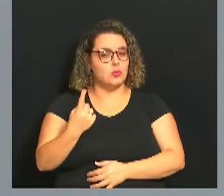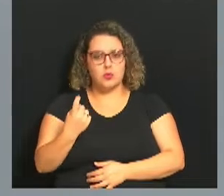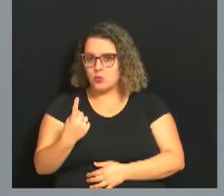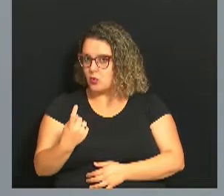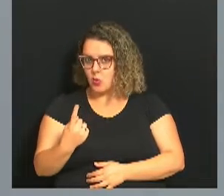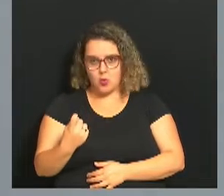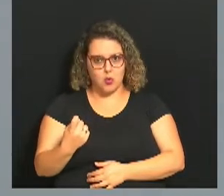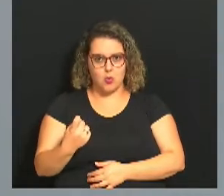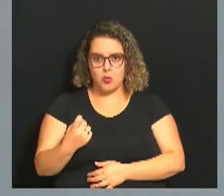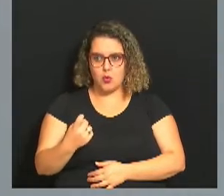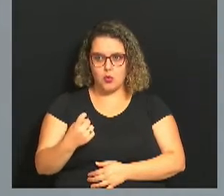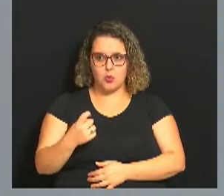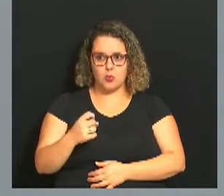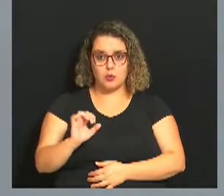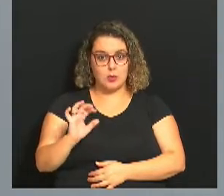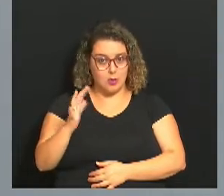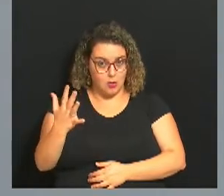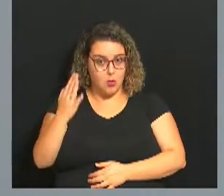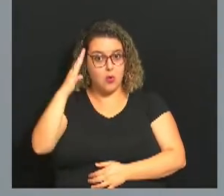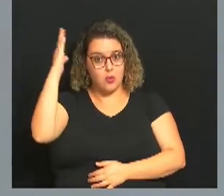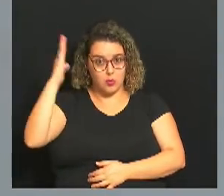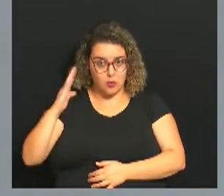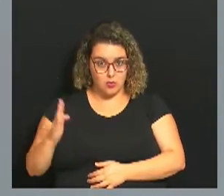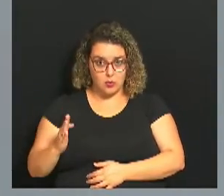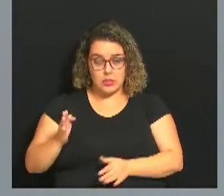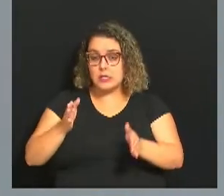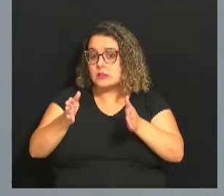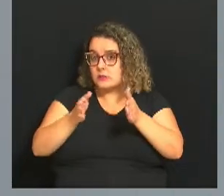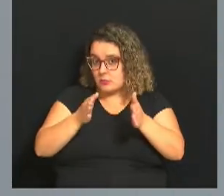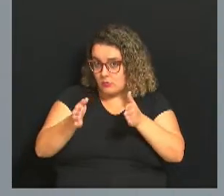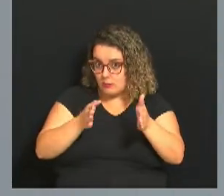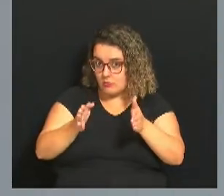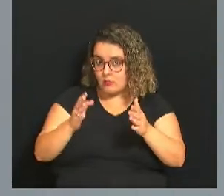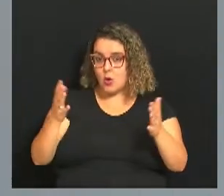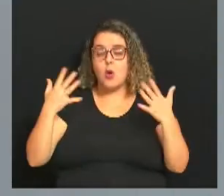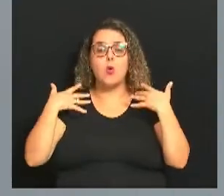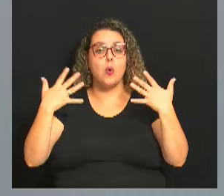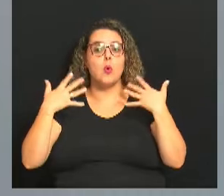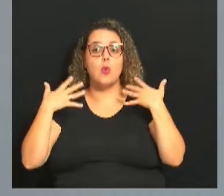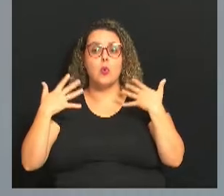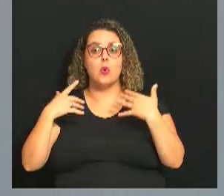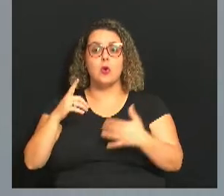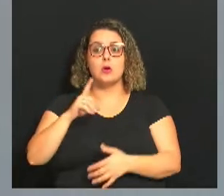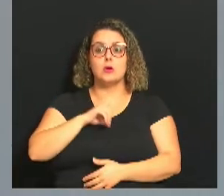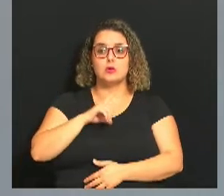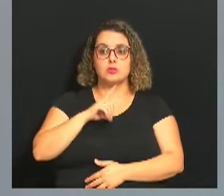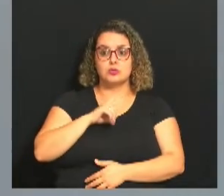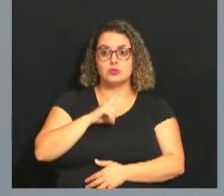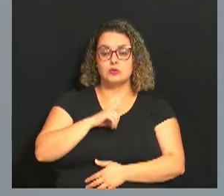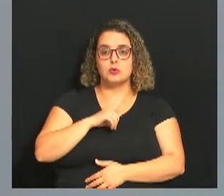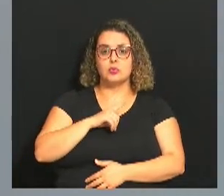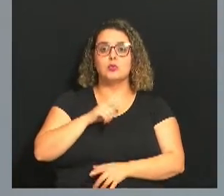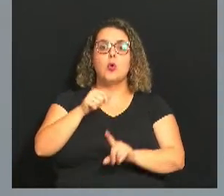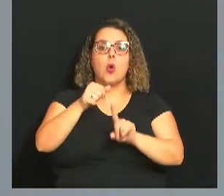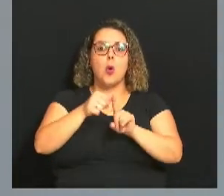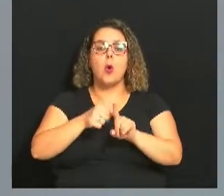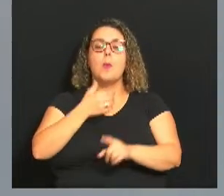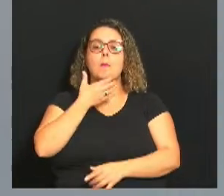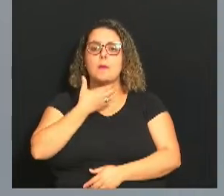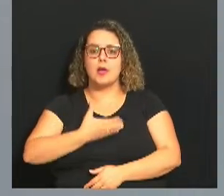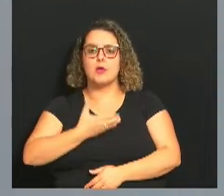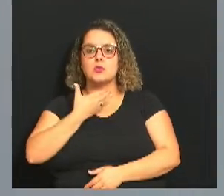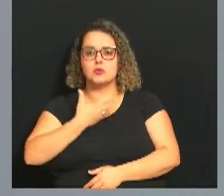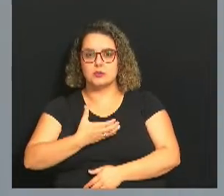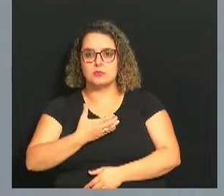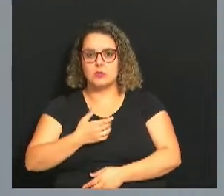evento extremo que ocorreu no Brasil nesse período de verão. Nós tivemos, por exemplo, em dezembro, na segunda semana de